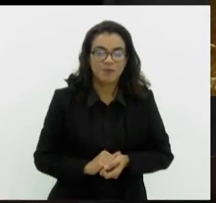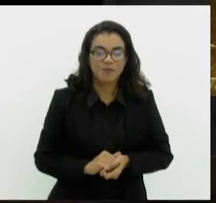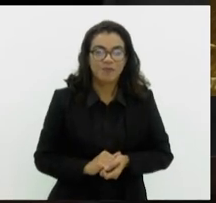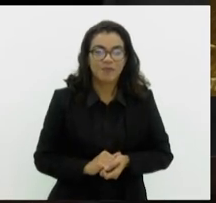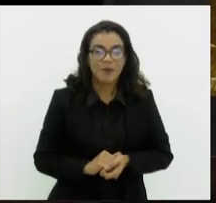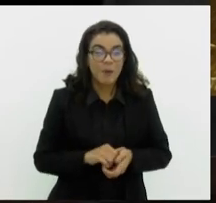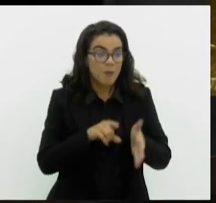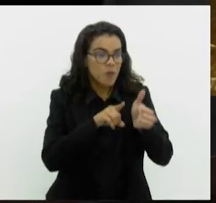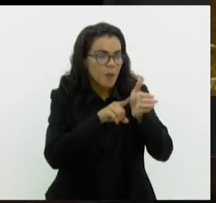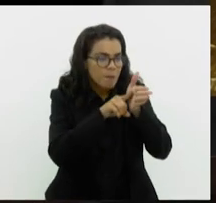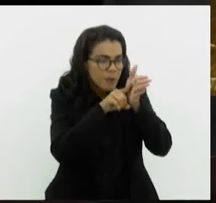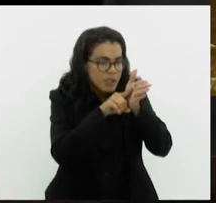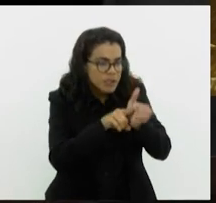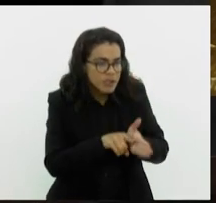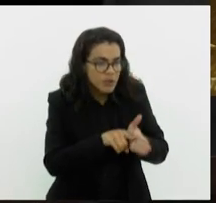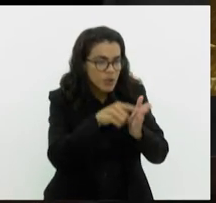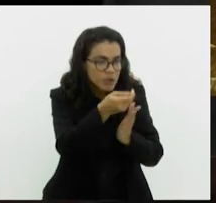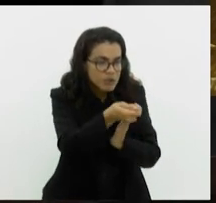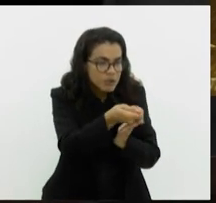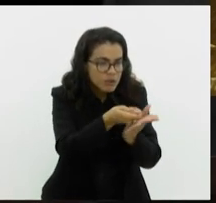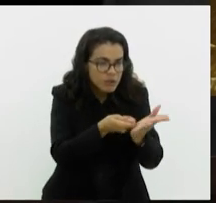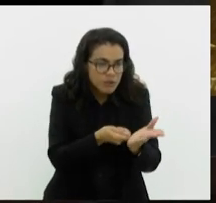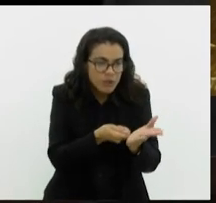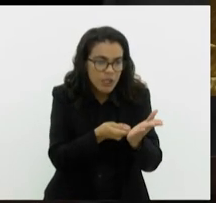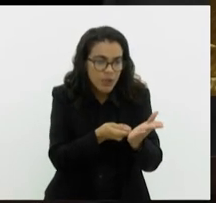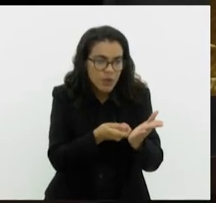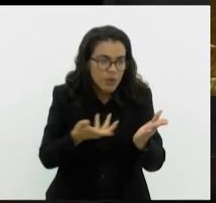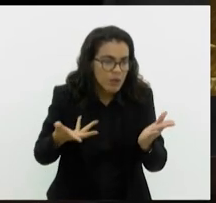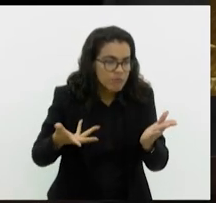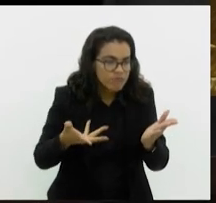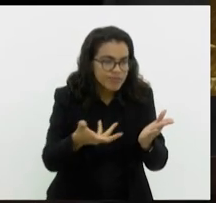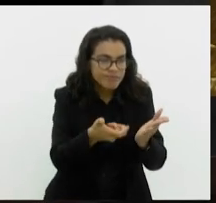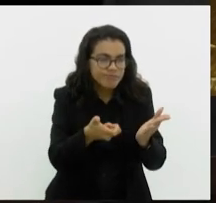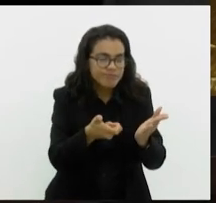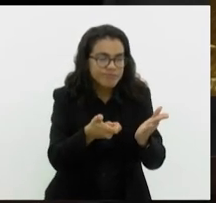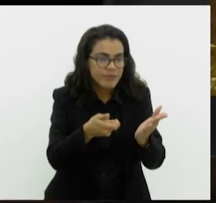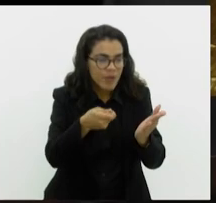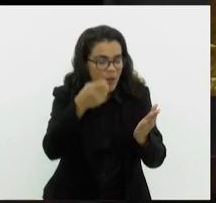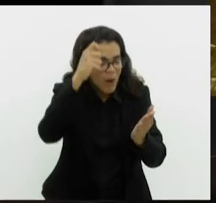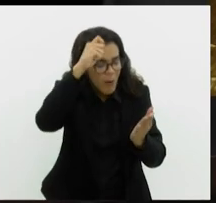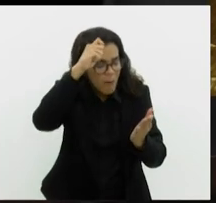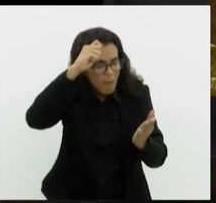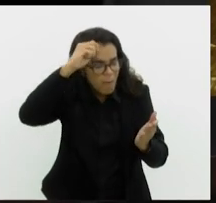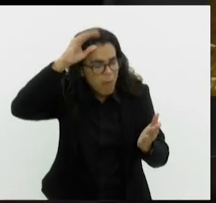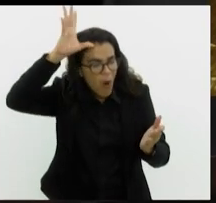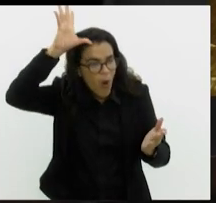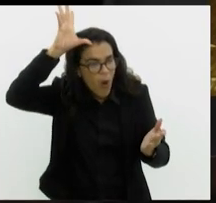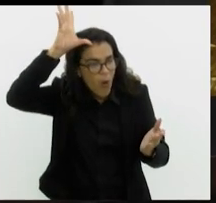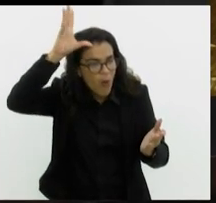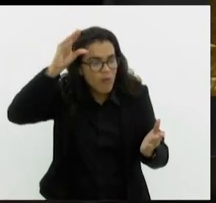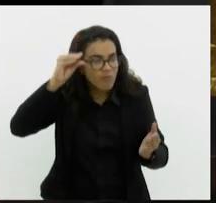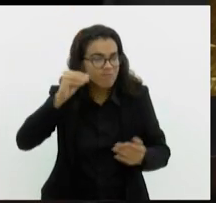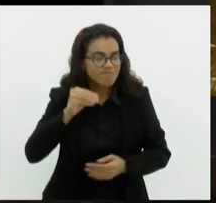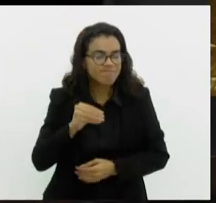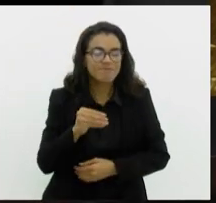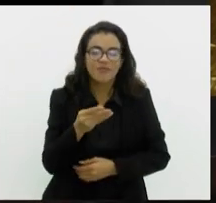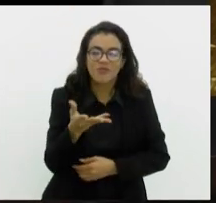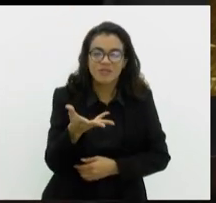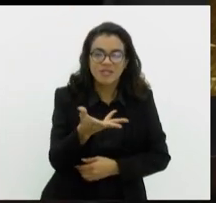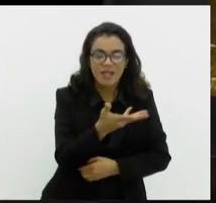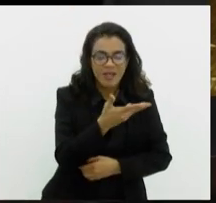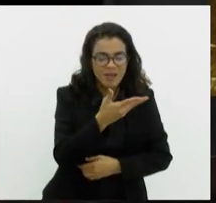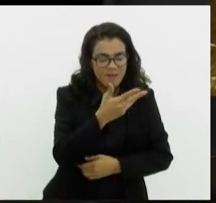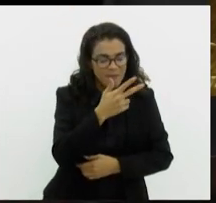uma pesquisadora e escritora nata como você, o leque de conhecimentos está sempre aberto e você